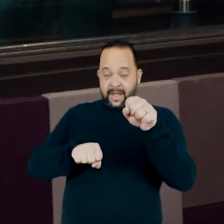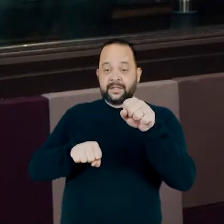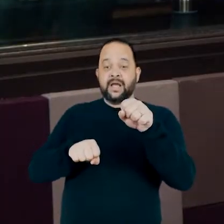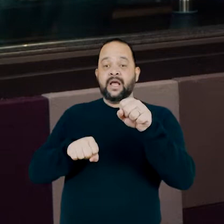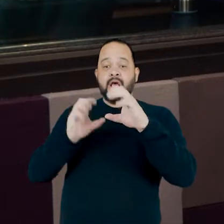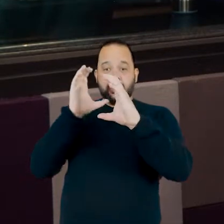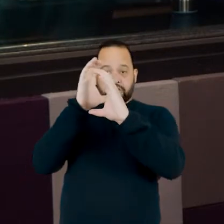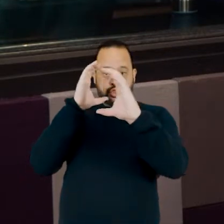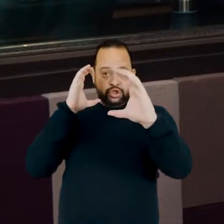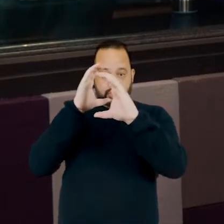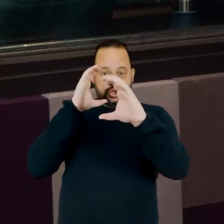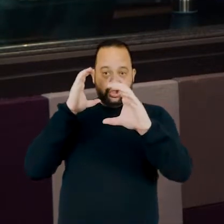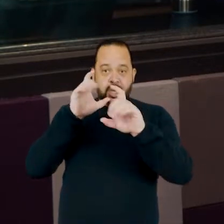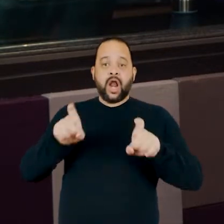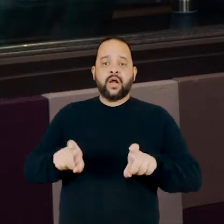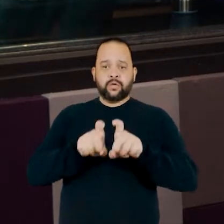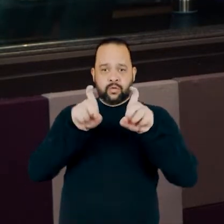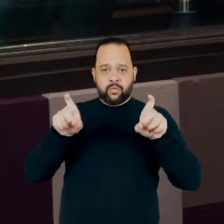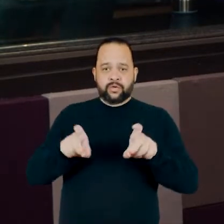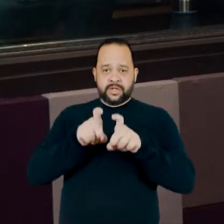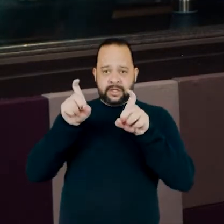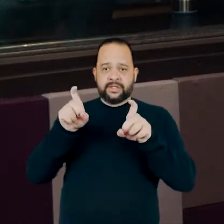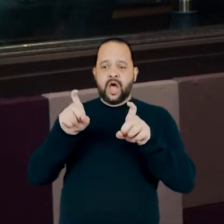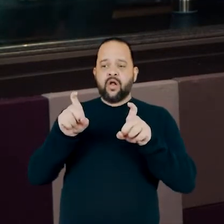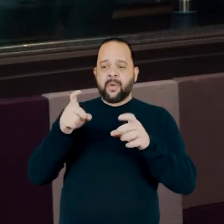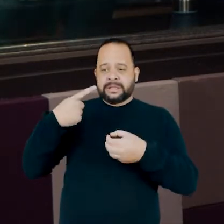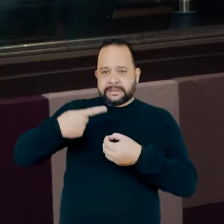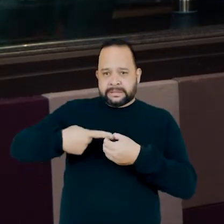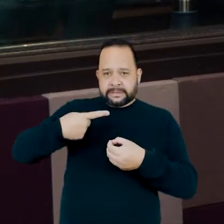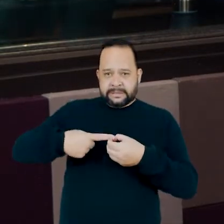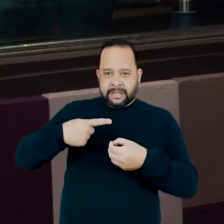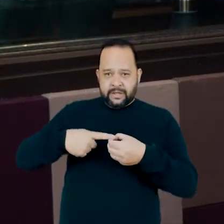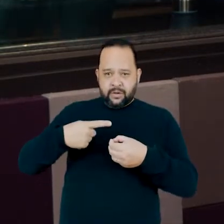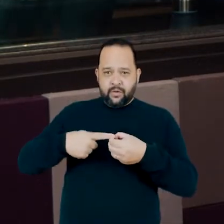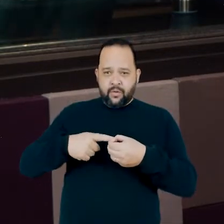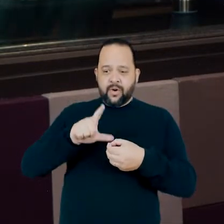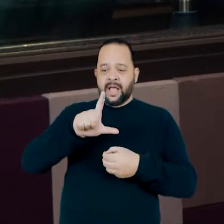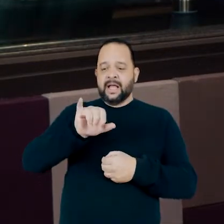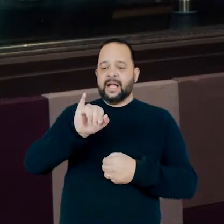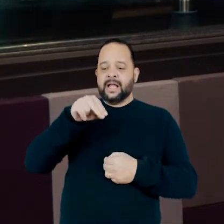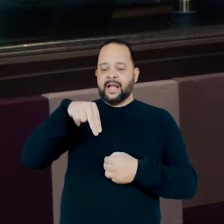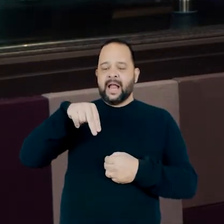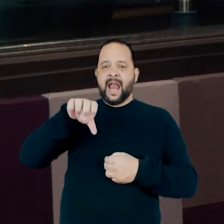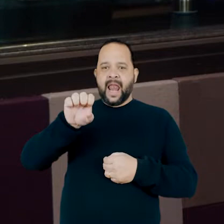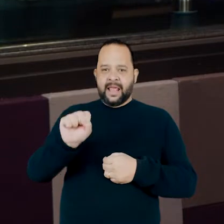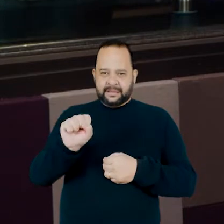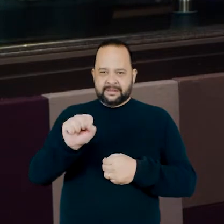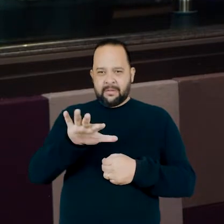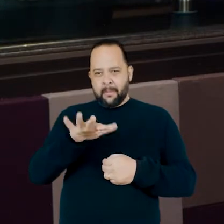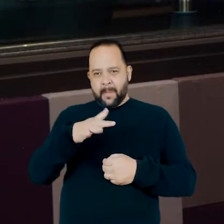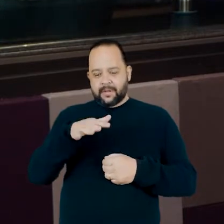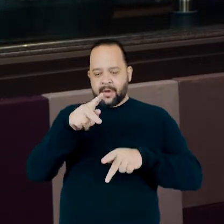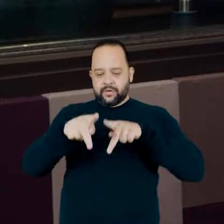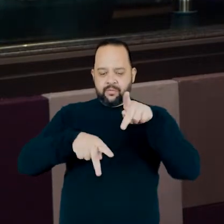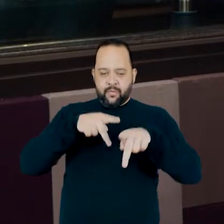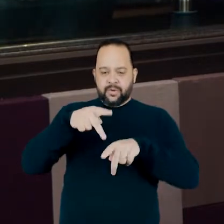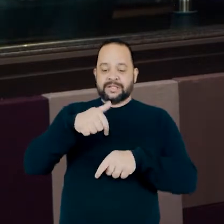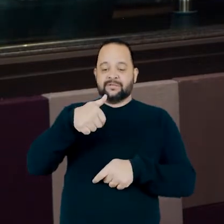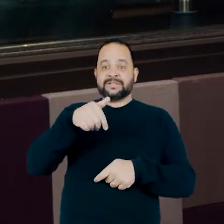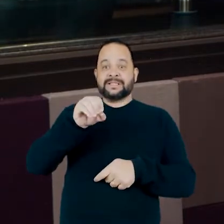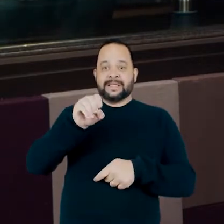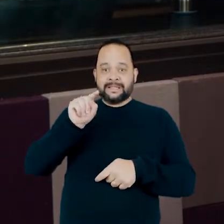da computação, numa cidade super pequena, chamada Lins, 70 mil habitantes em média. E quando eu me formei,